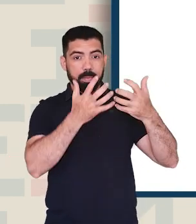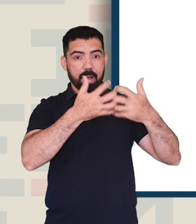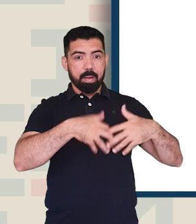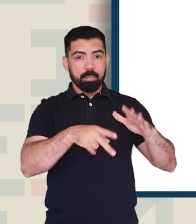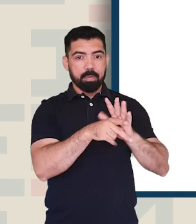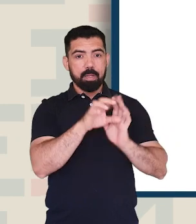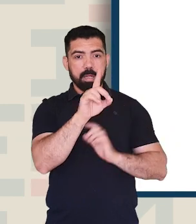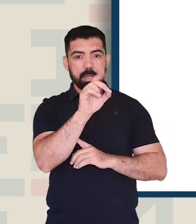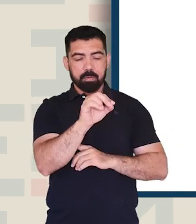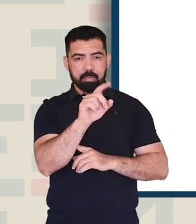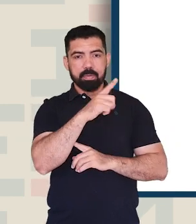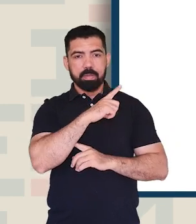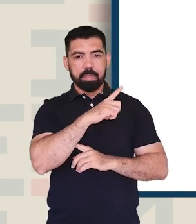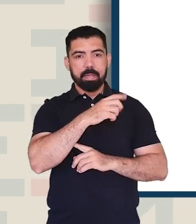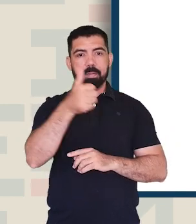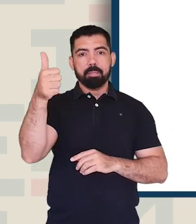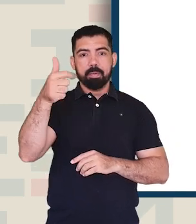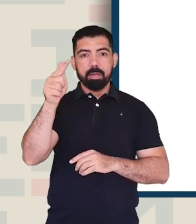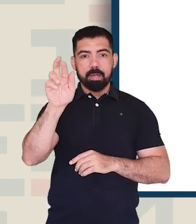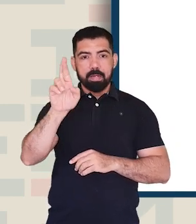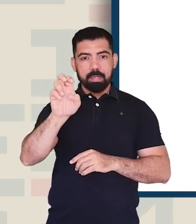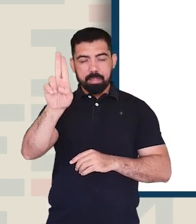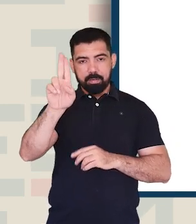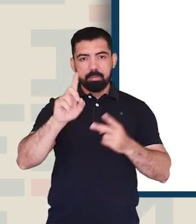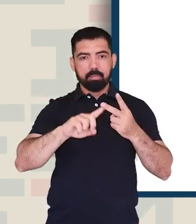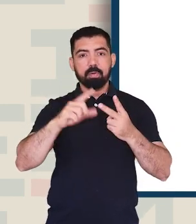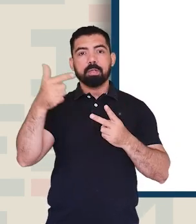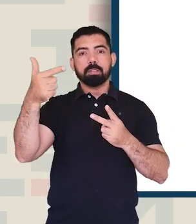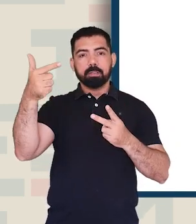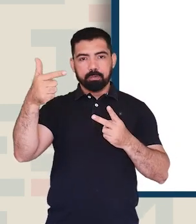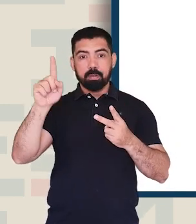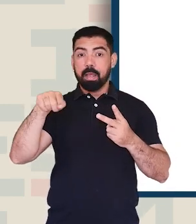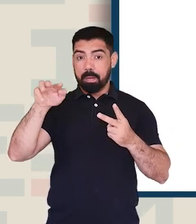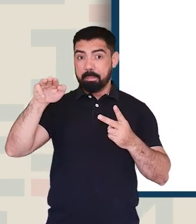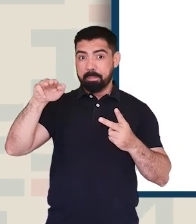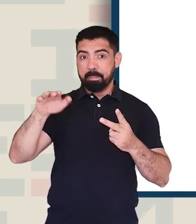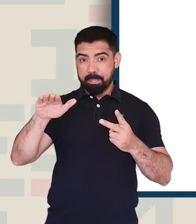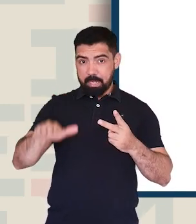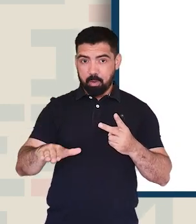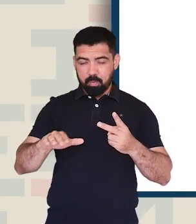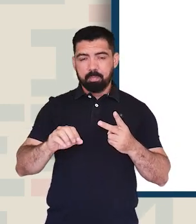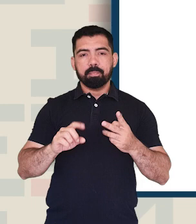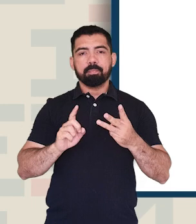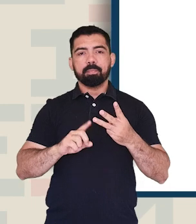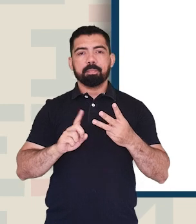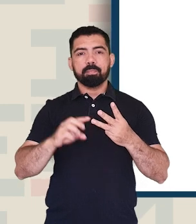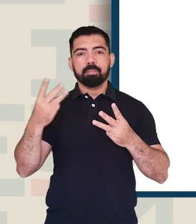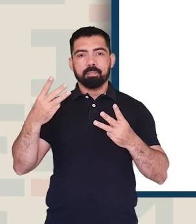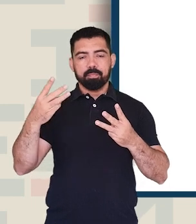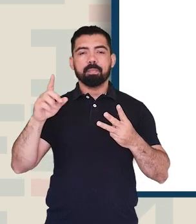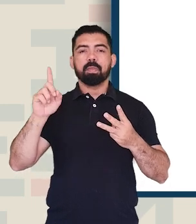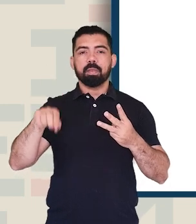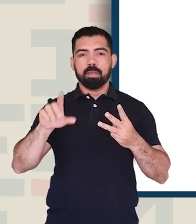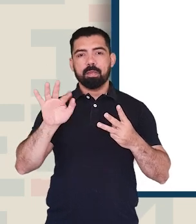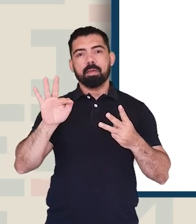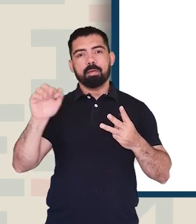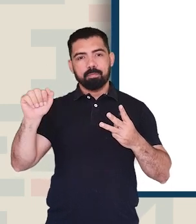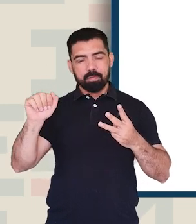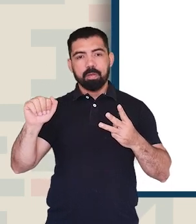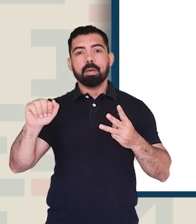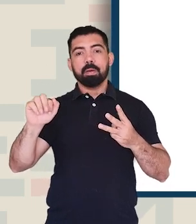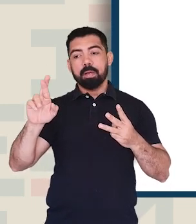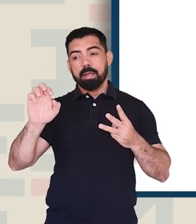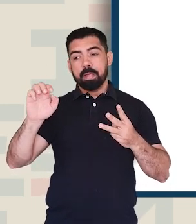seja, ali eu tenho o 1º grau, ou seja, que é o Dó, o 2º grau, que é menor, o 3º grau também forma um